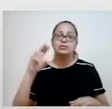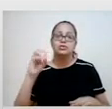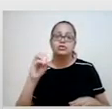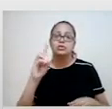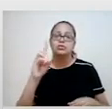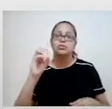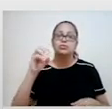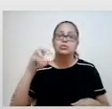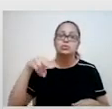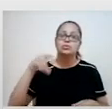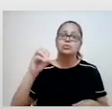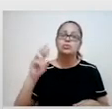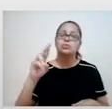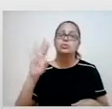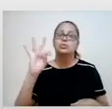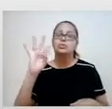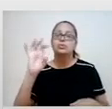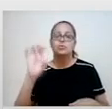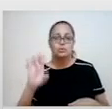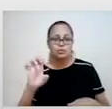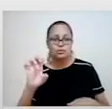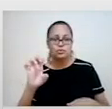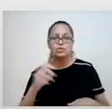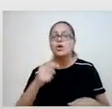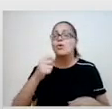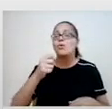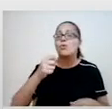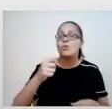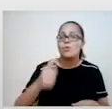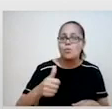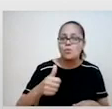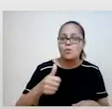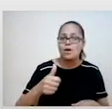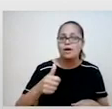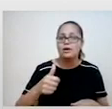quente, seco, árido, quase não se necessitava. Então, eu tenho